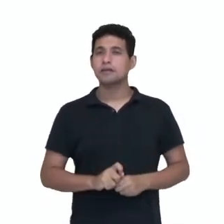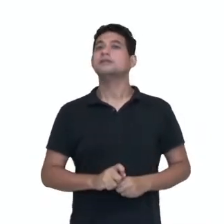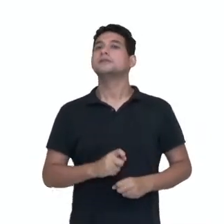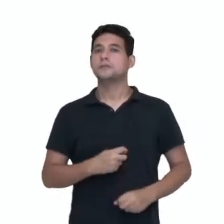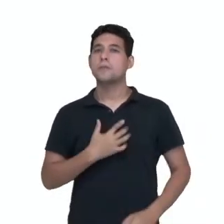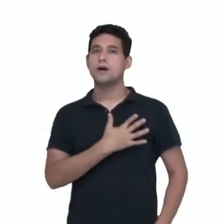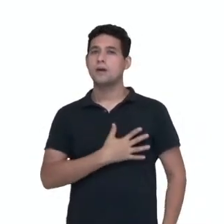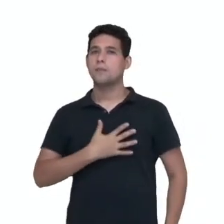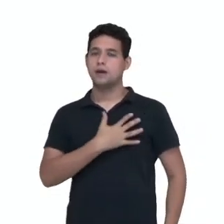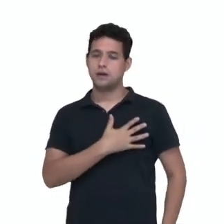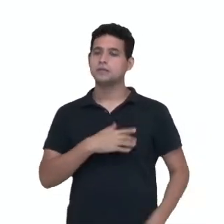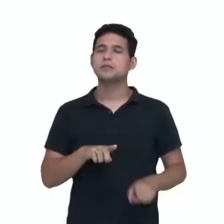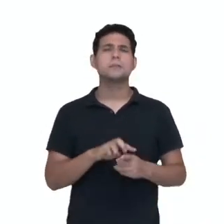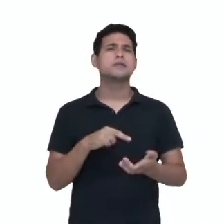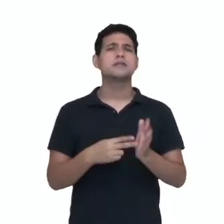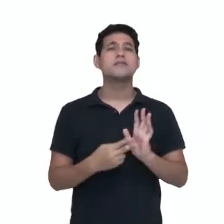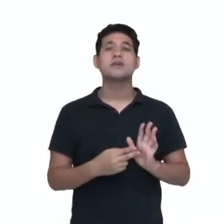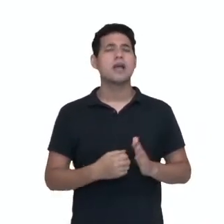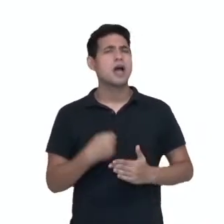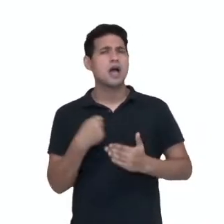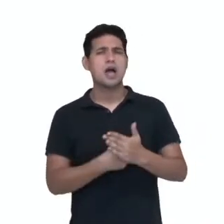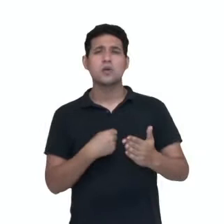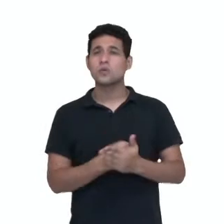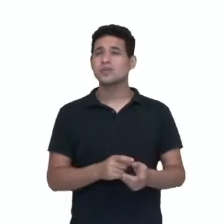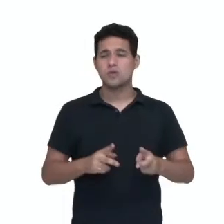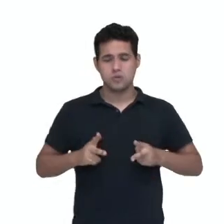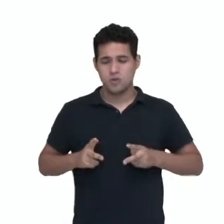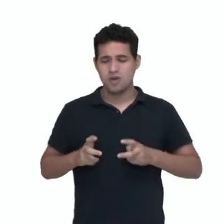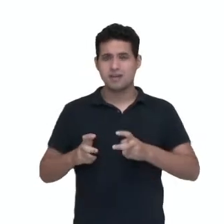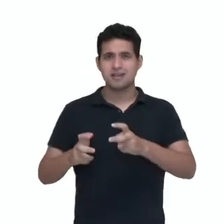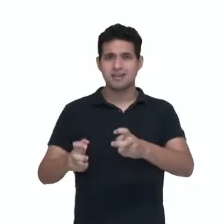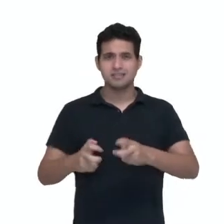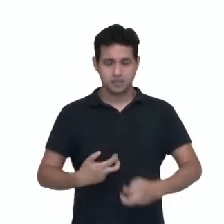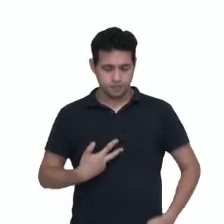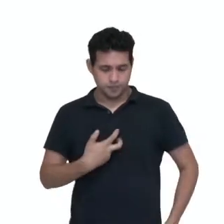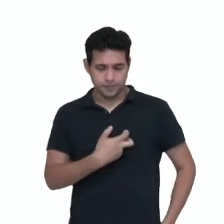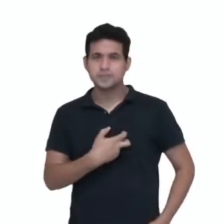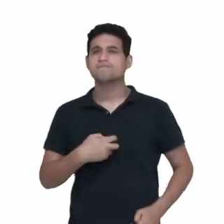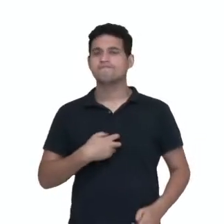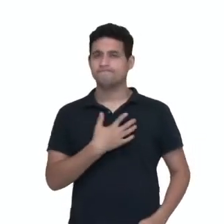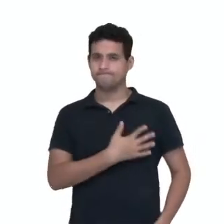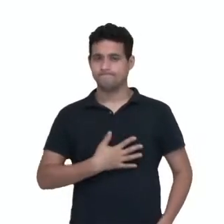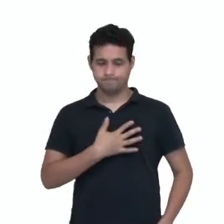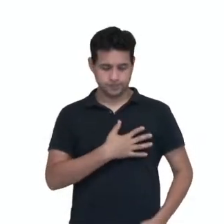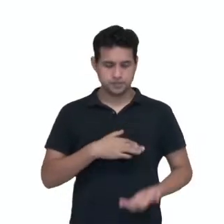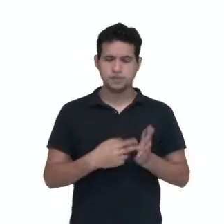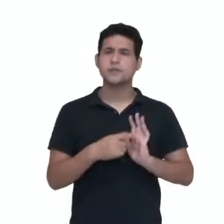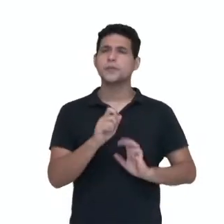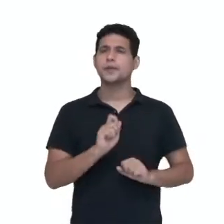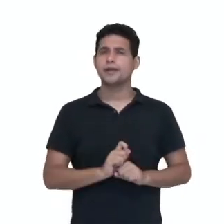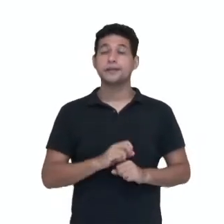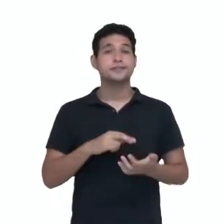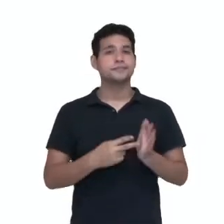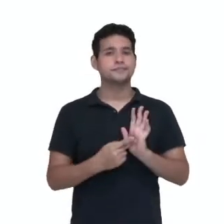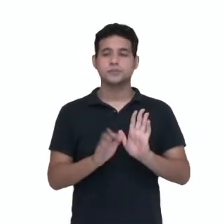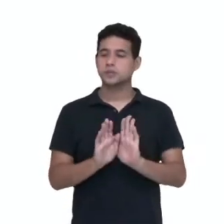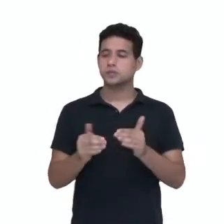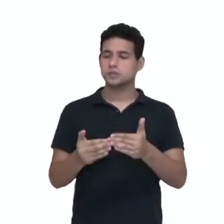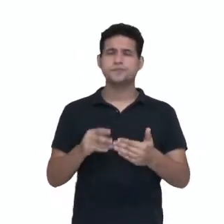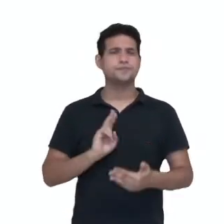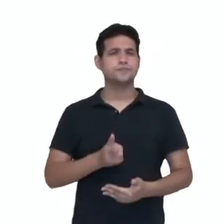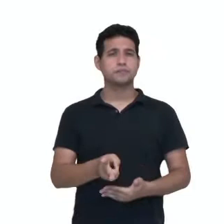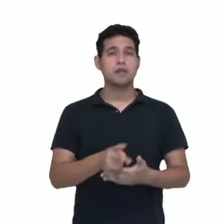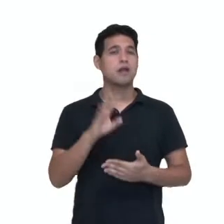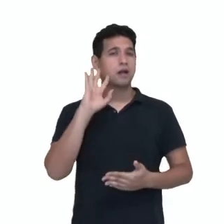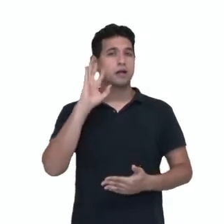Rosa é o mês da luta contra o câncer de mama. Octubre Rosa é uma campanha que se realiza em